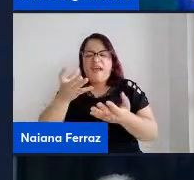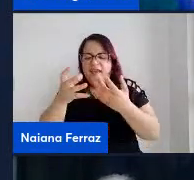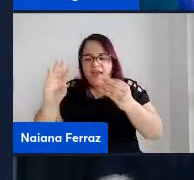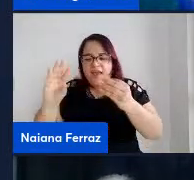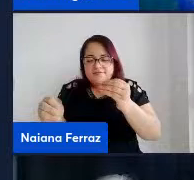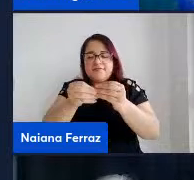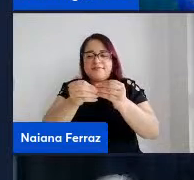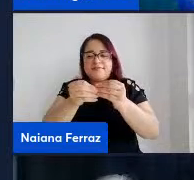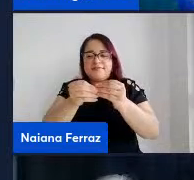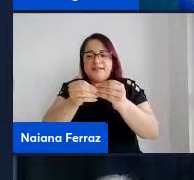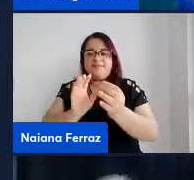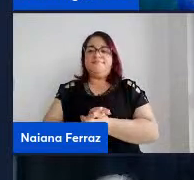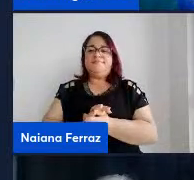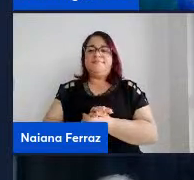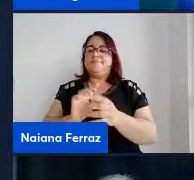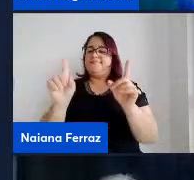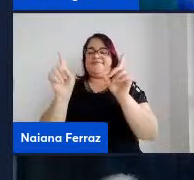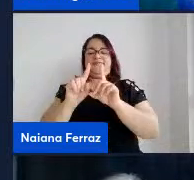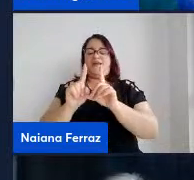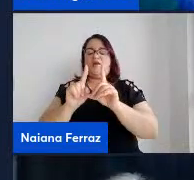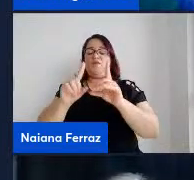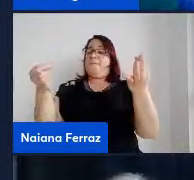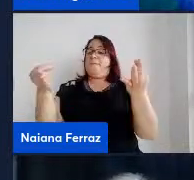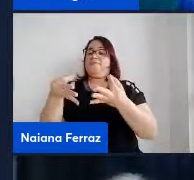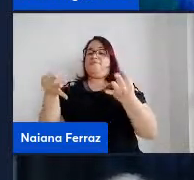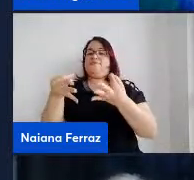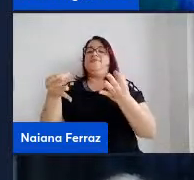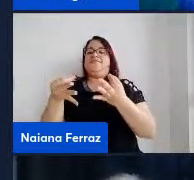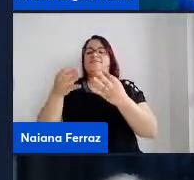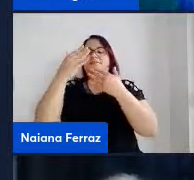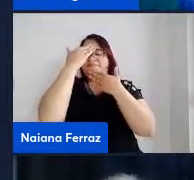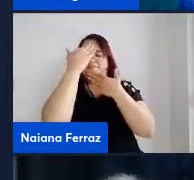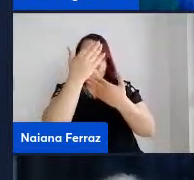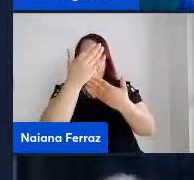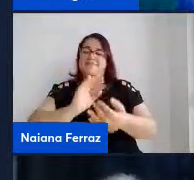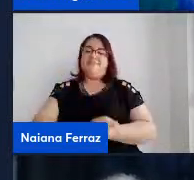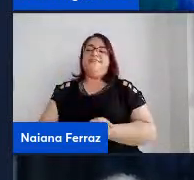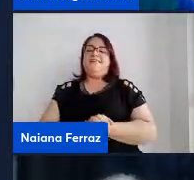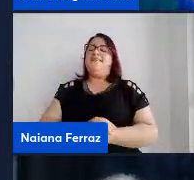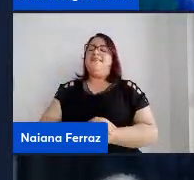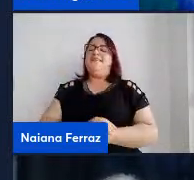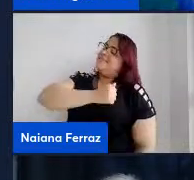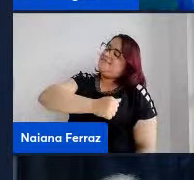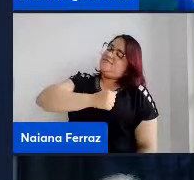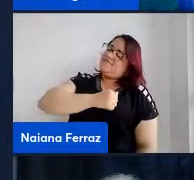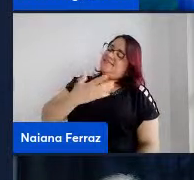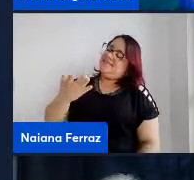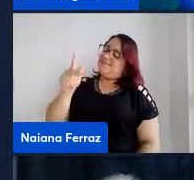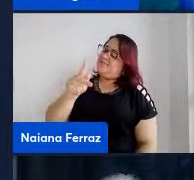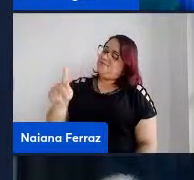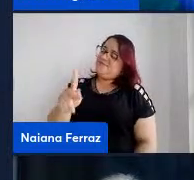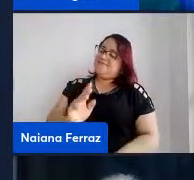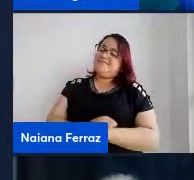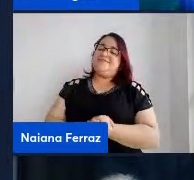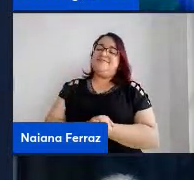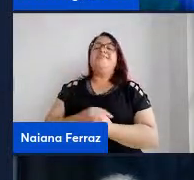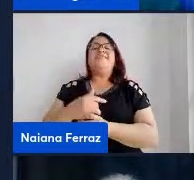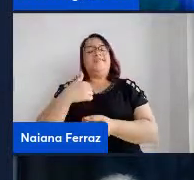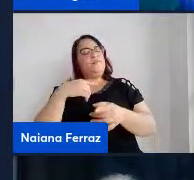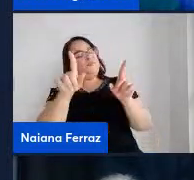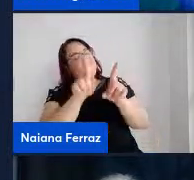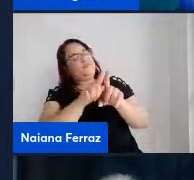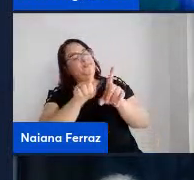perfeito. Perfeito. Obrigado. Muita saudade, professor. Aqui também.